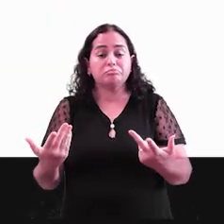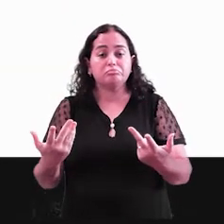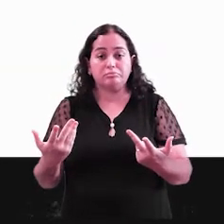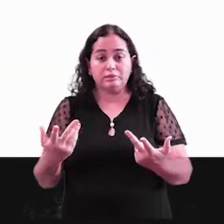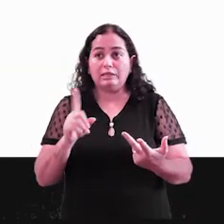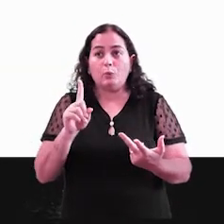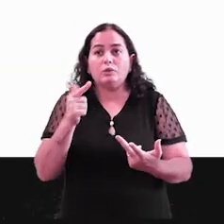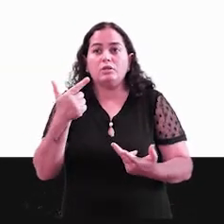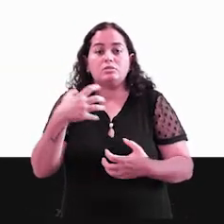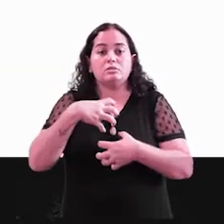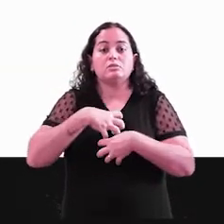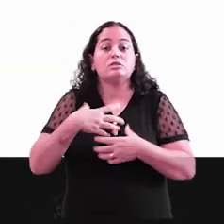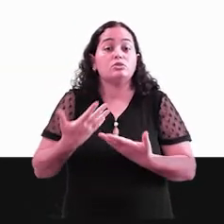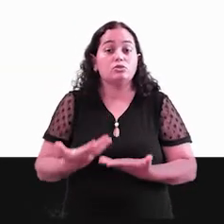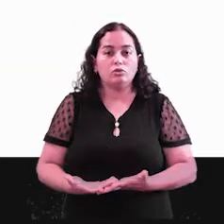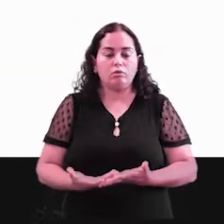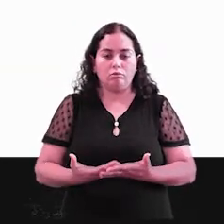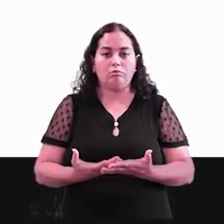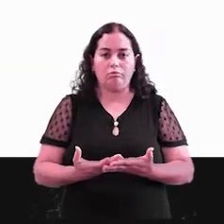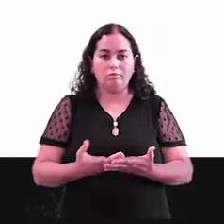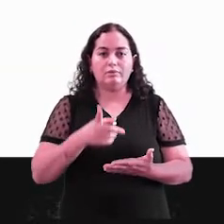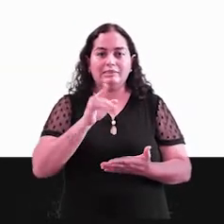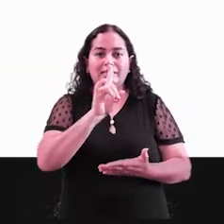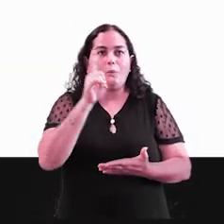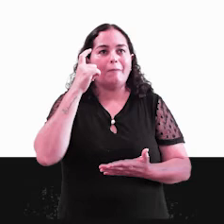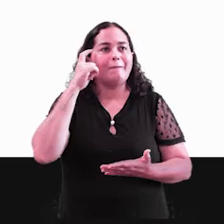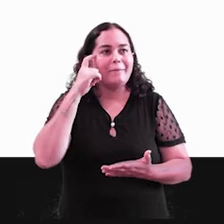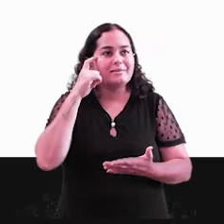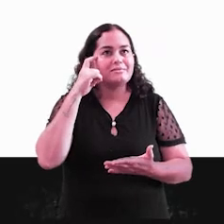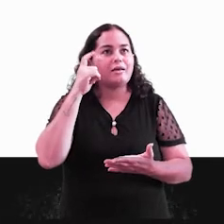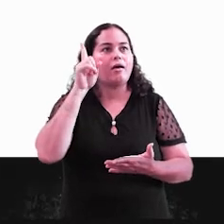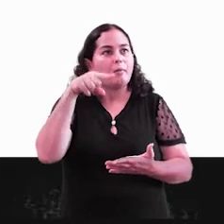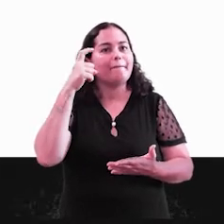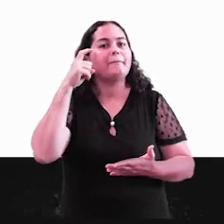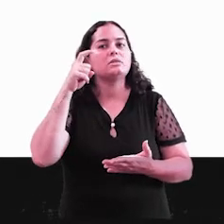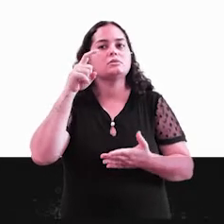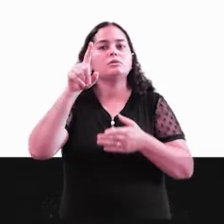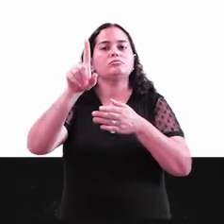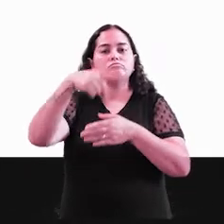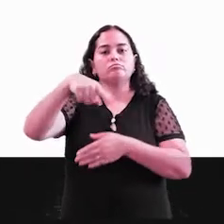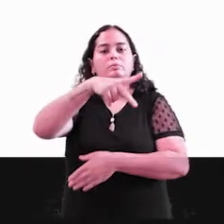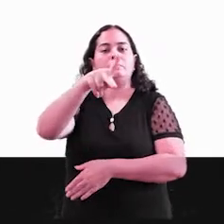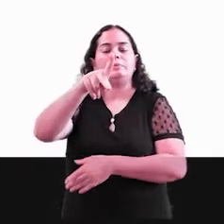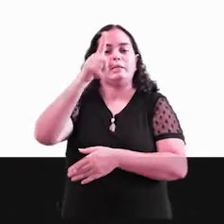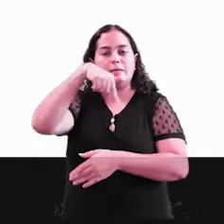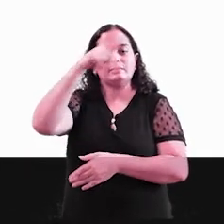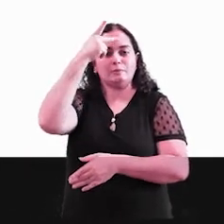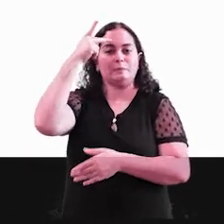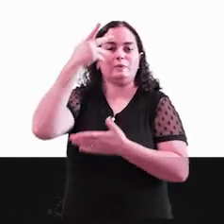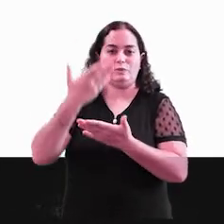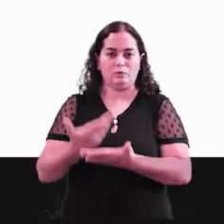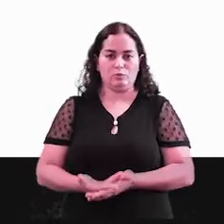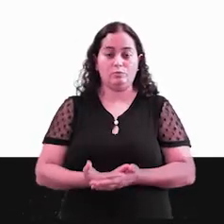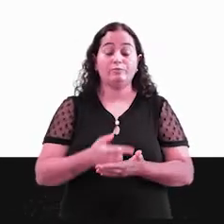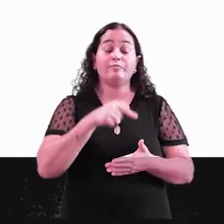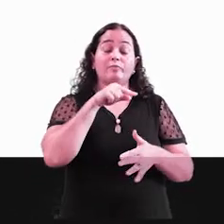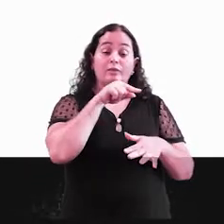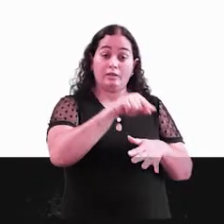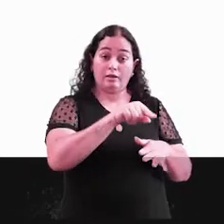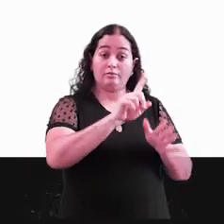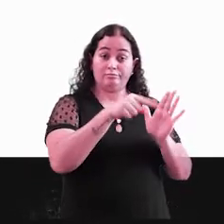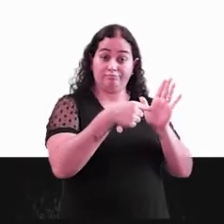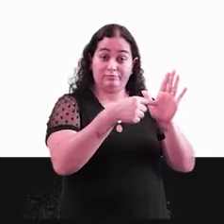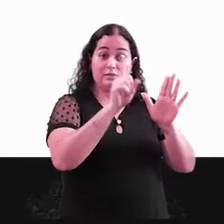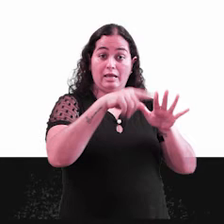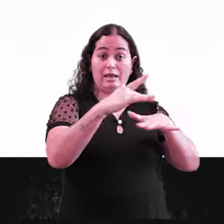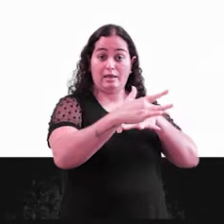não tenha público, que não seja pensado para o público. E a exposição é a mídia por excelência dessa instituição, que é